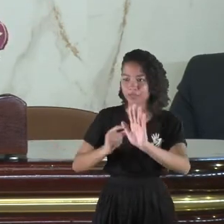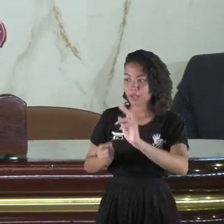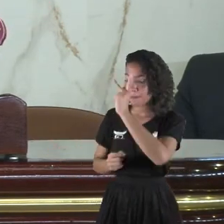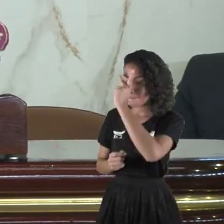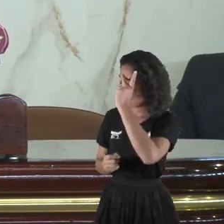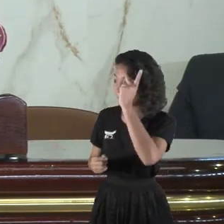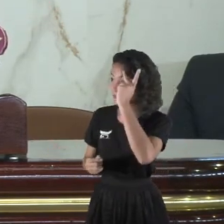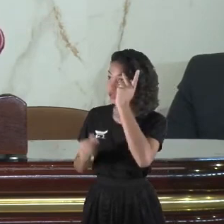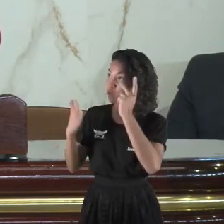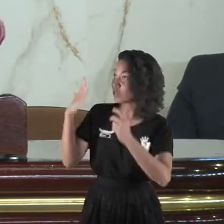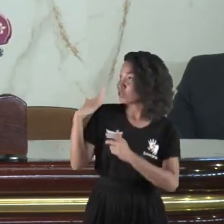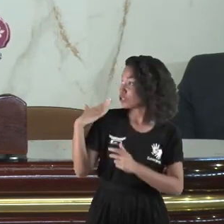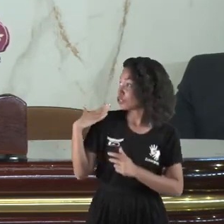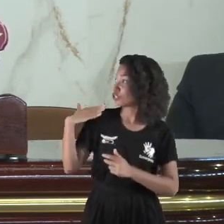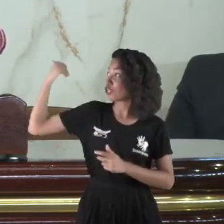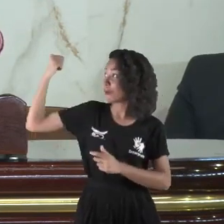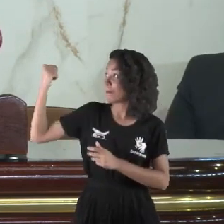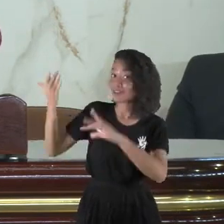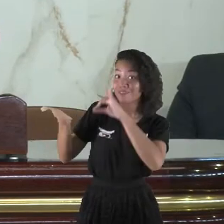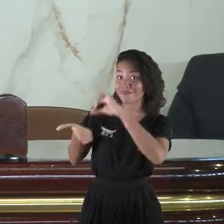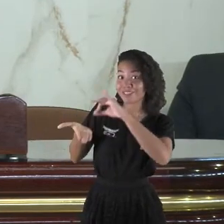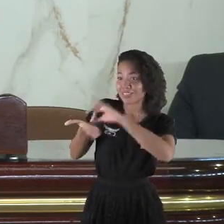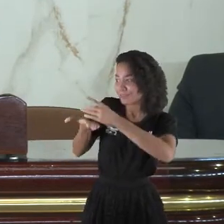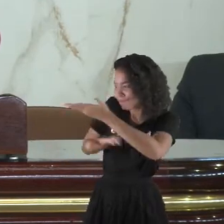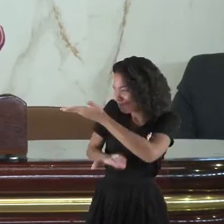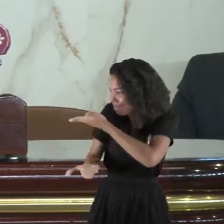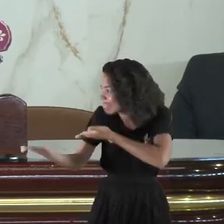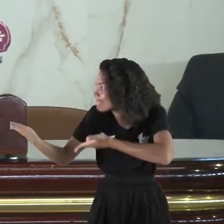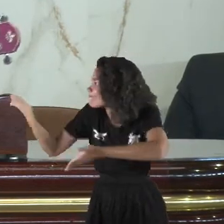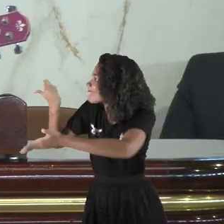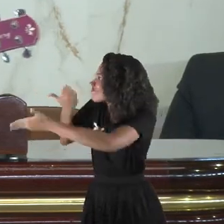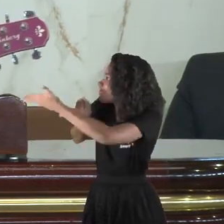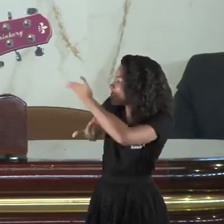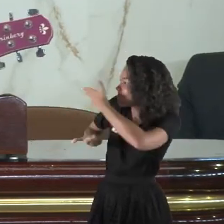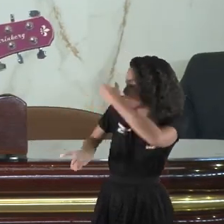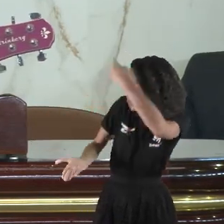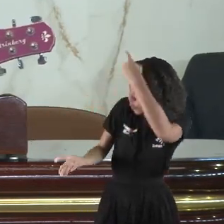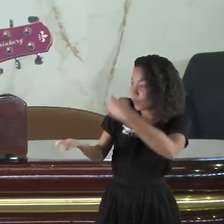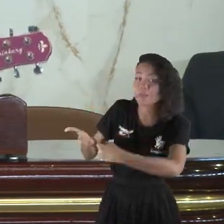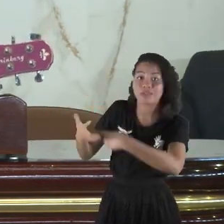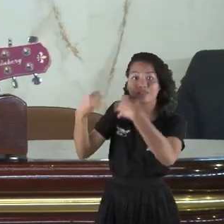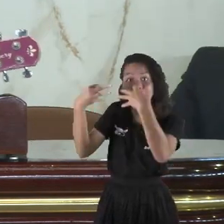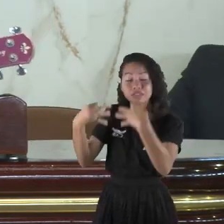somos vocacionados. Estamos comprometidos com Ele.